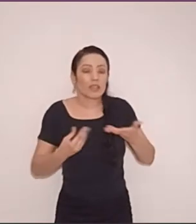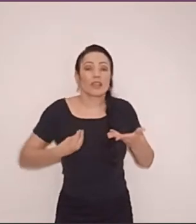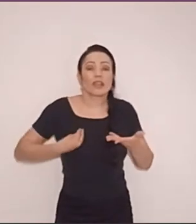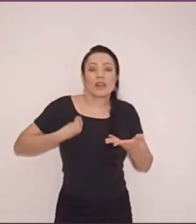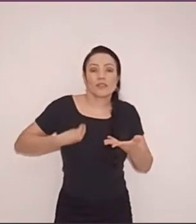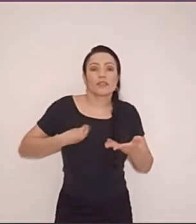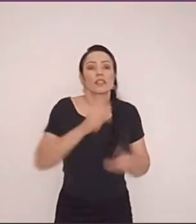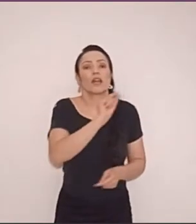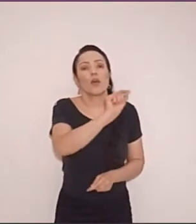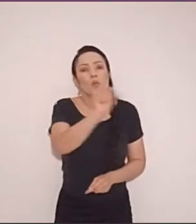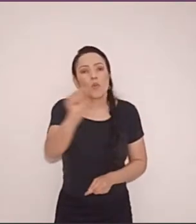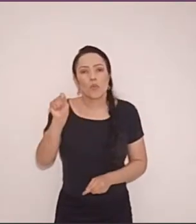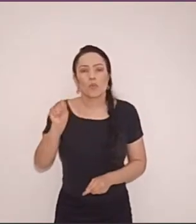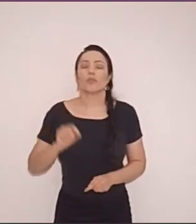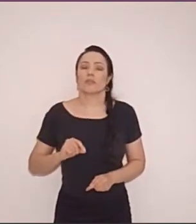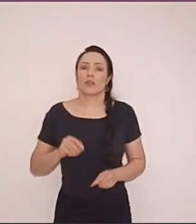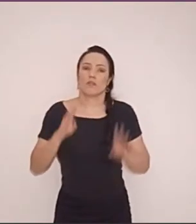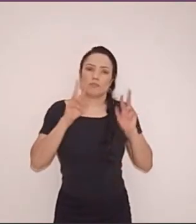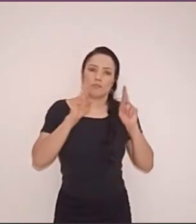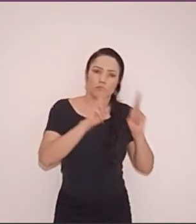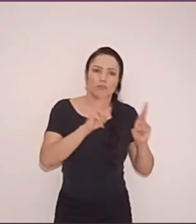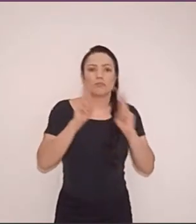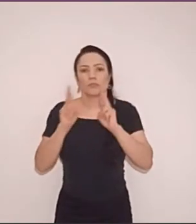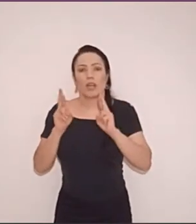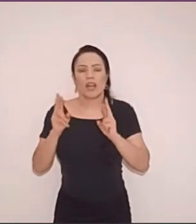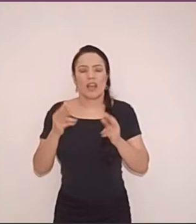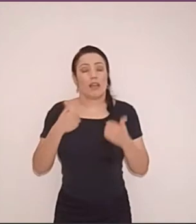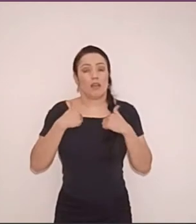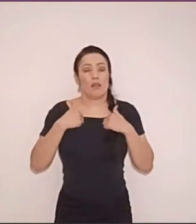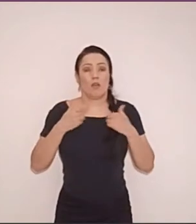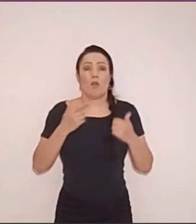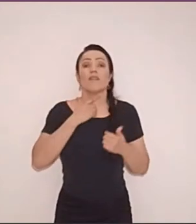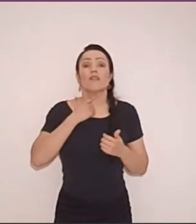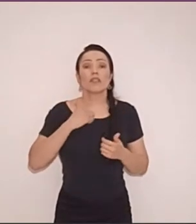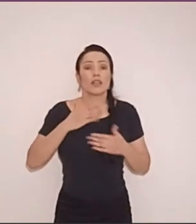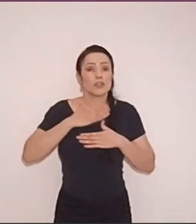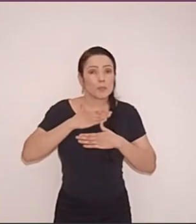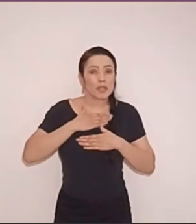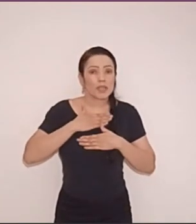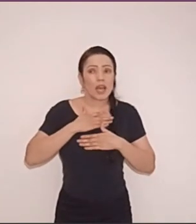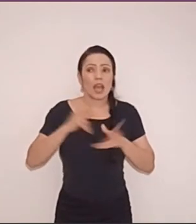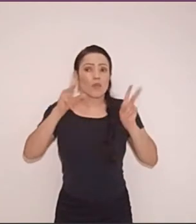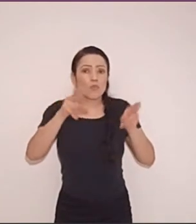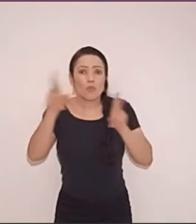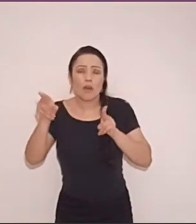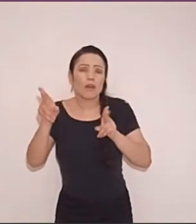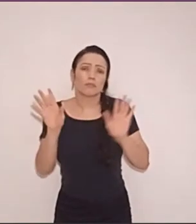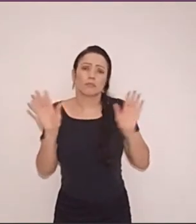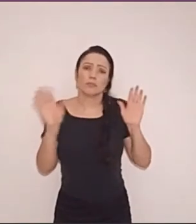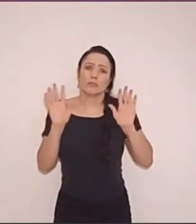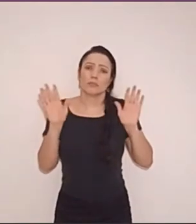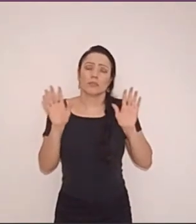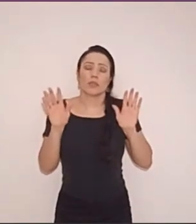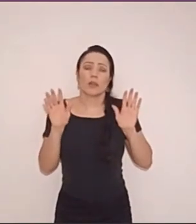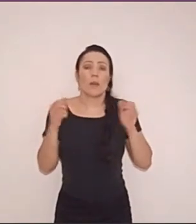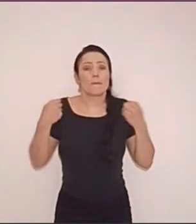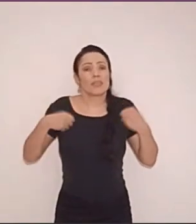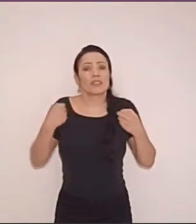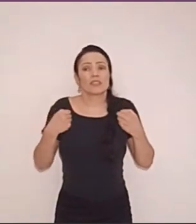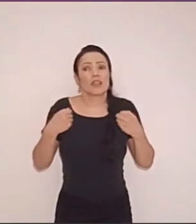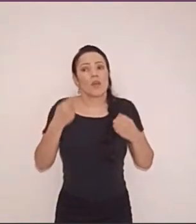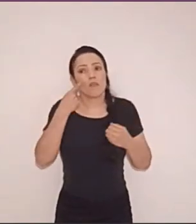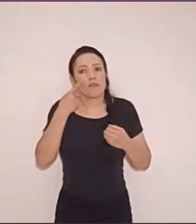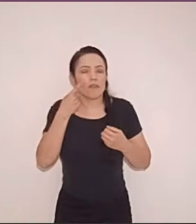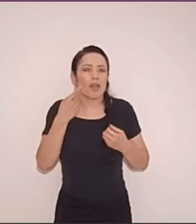outro reconheça no que nem sempre o desejo e vai combinar com o desejo do outro vai ter que encontrar um caminho para detalhes